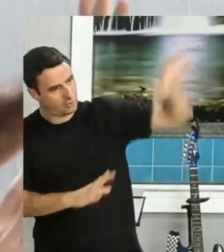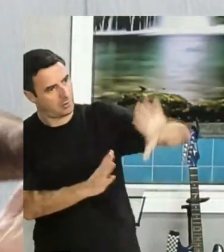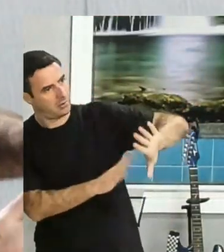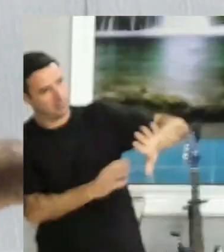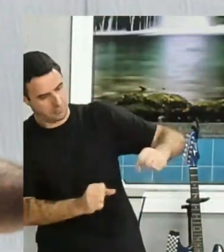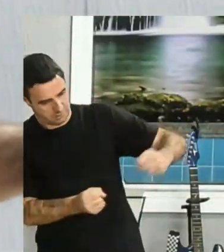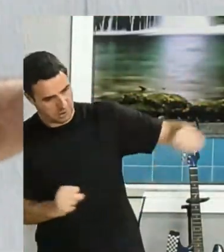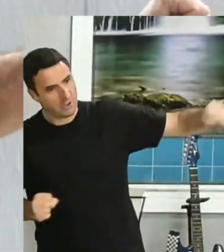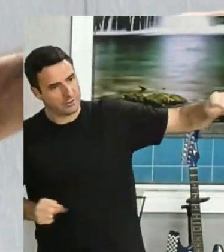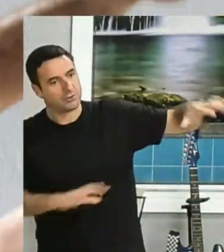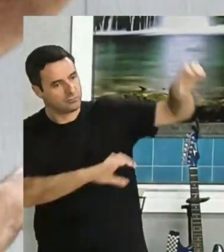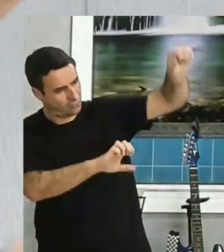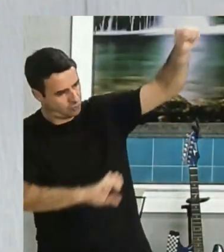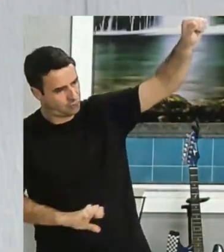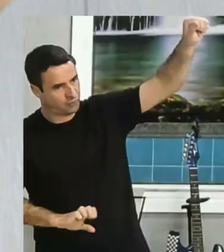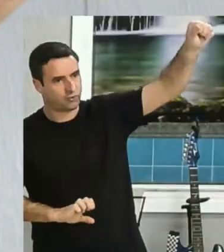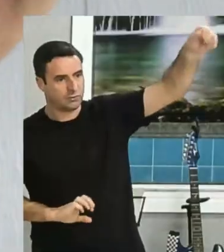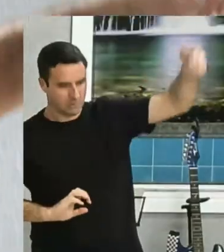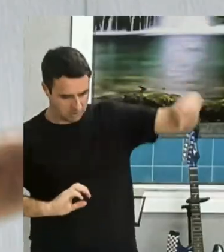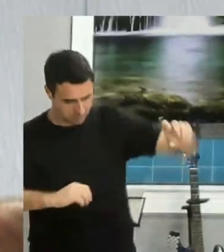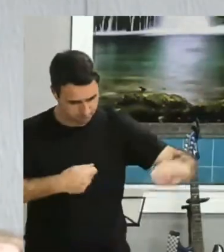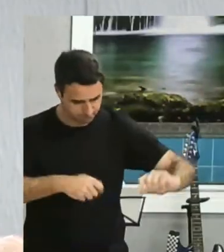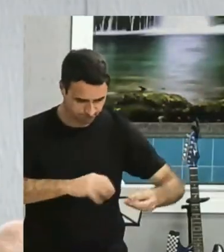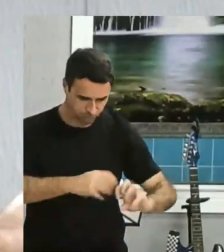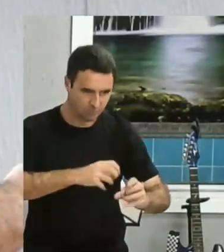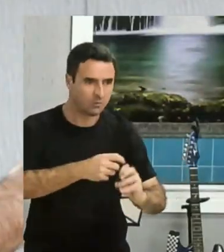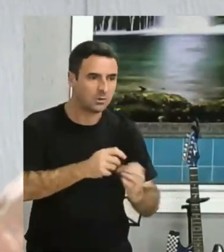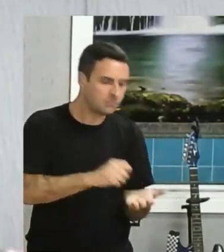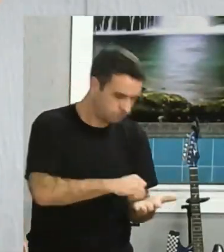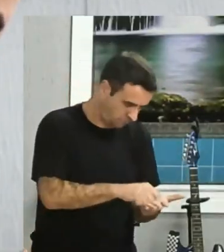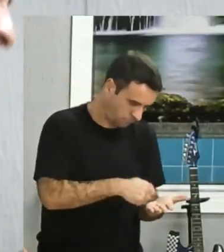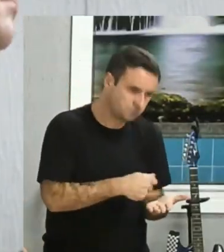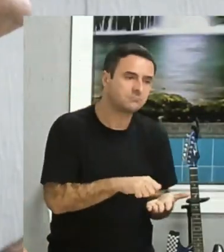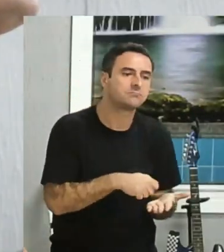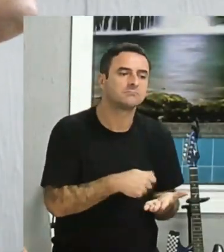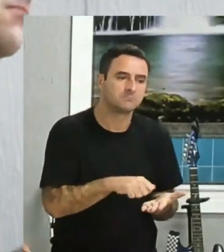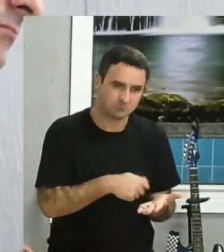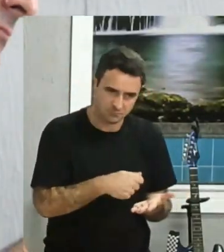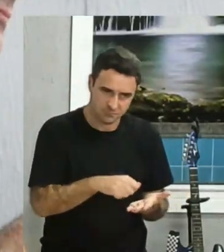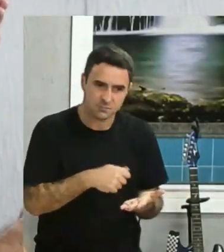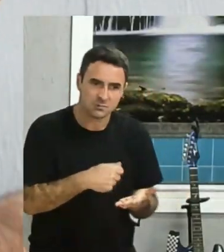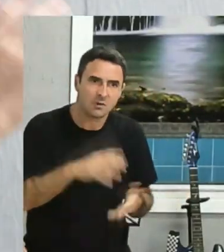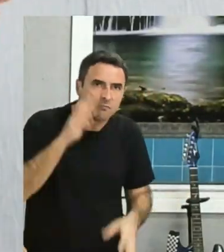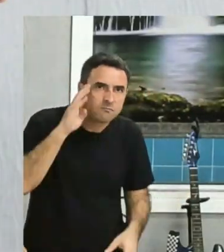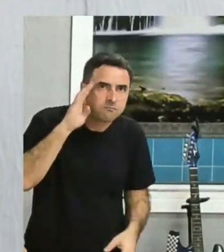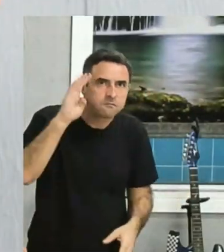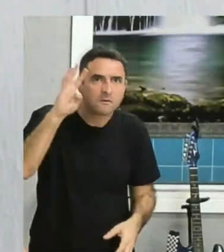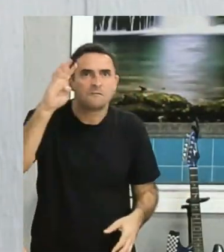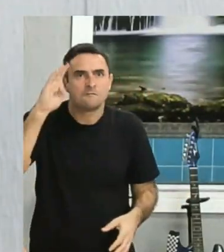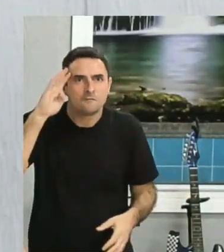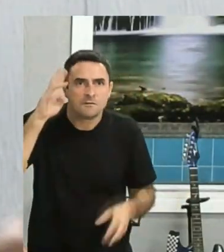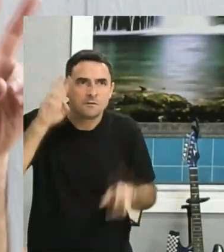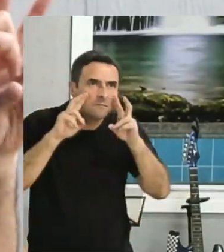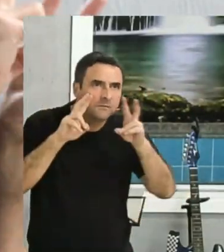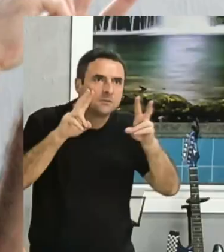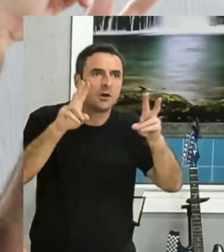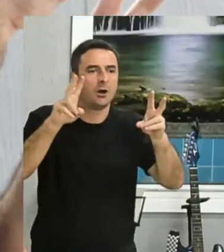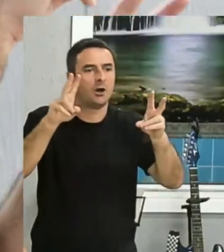enrolado. Ele tinha que escrever, irmãos, essa visão